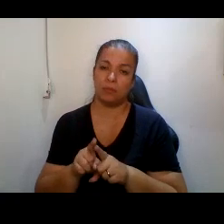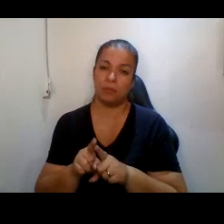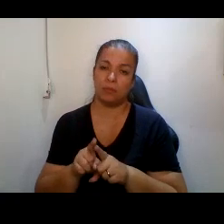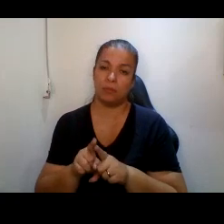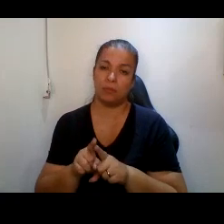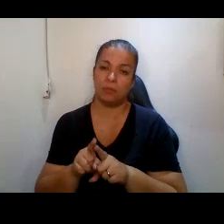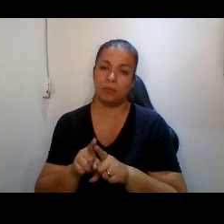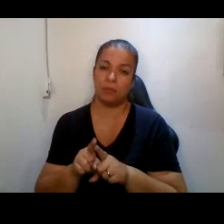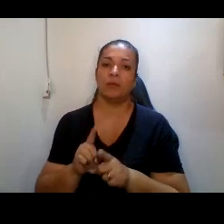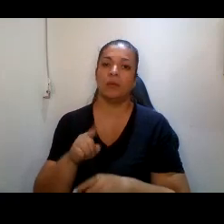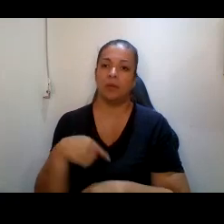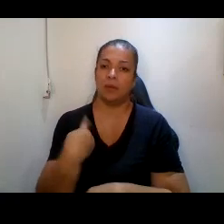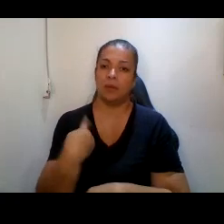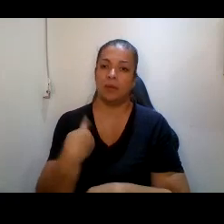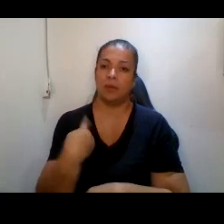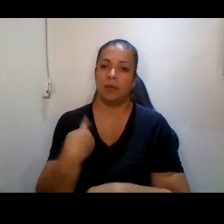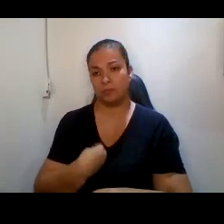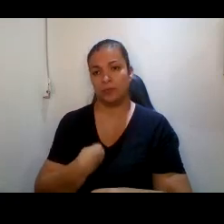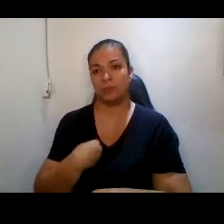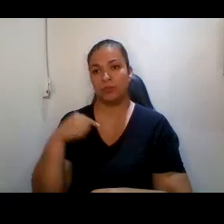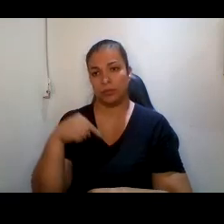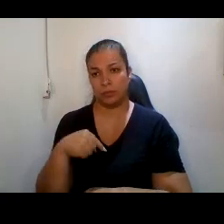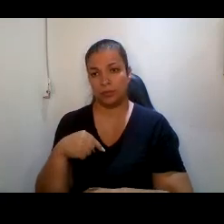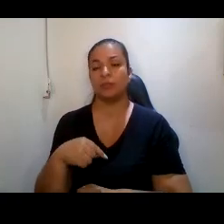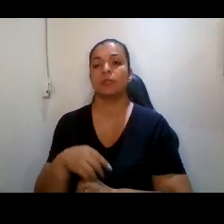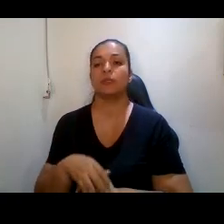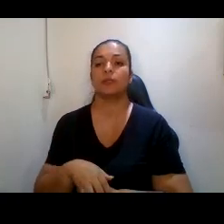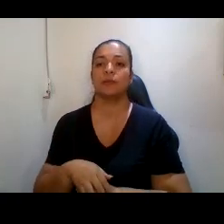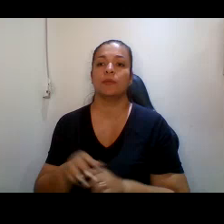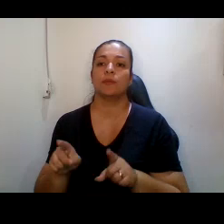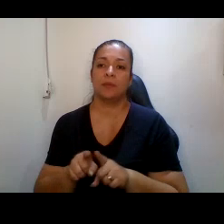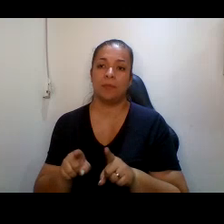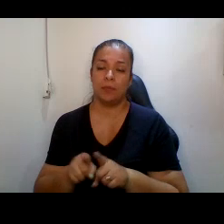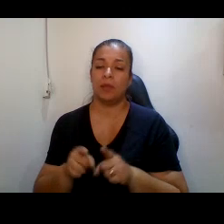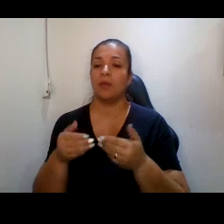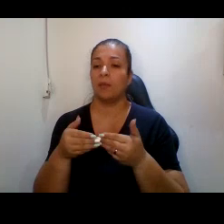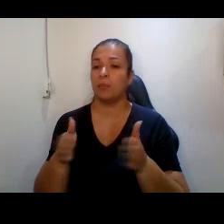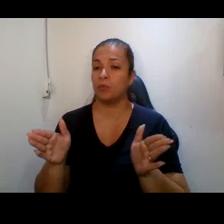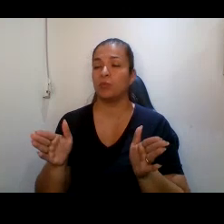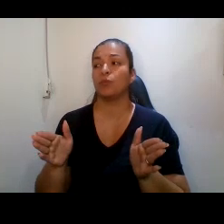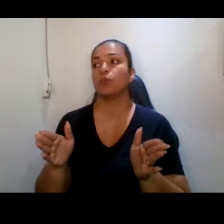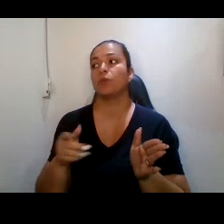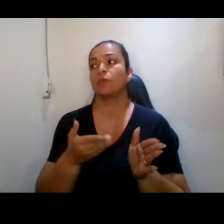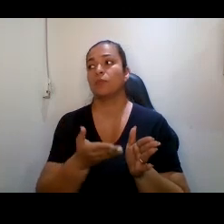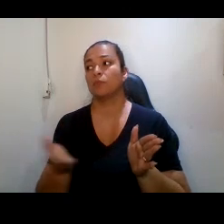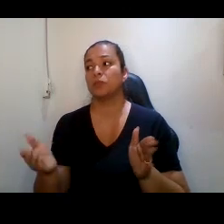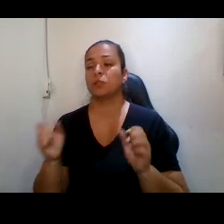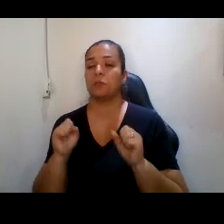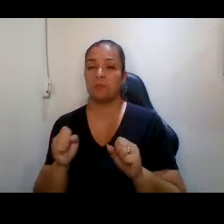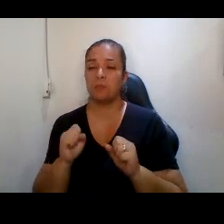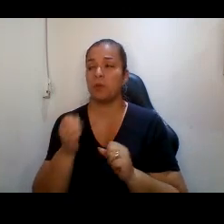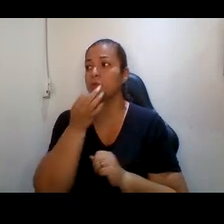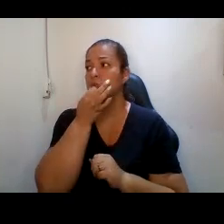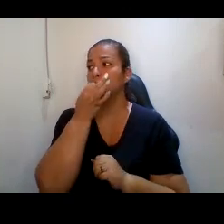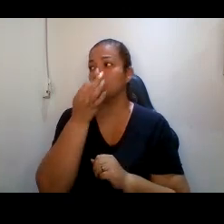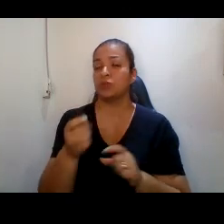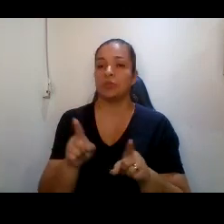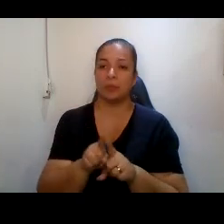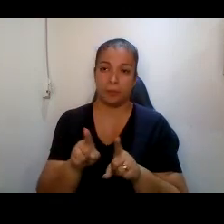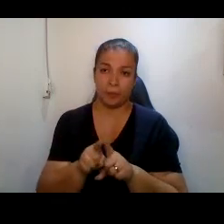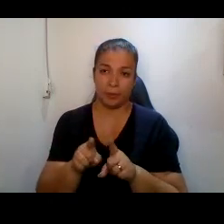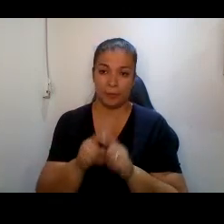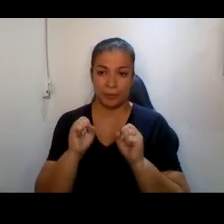estamos também com uma abertura para que vocês possam sugerir também, tá